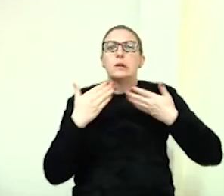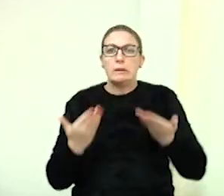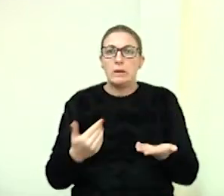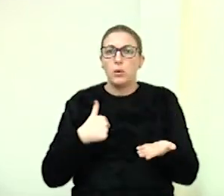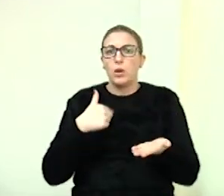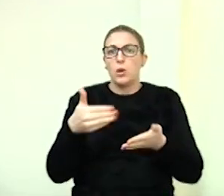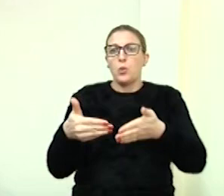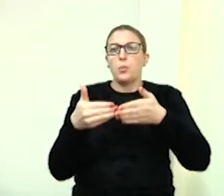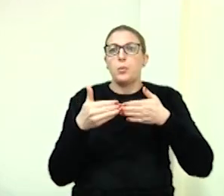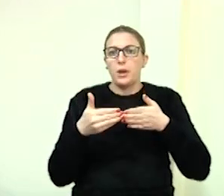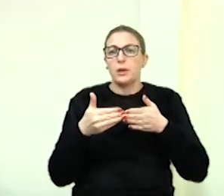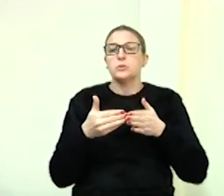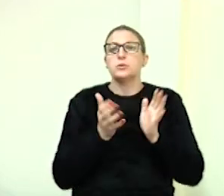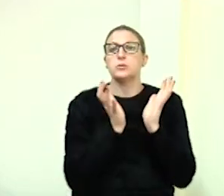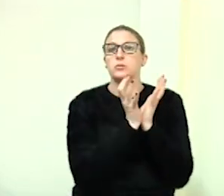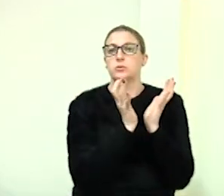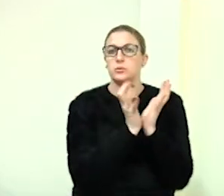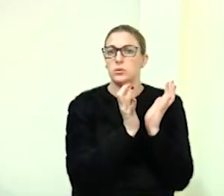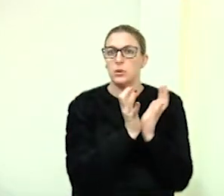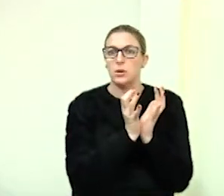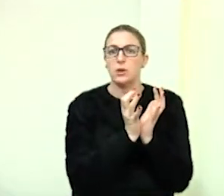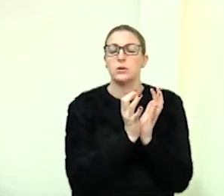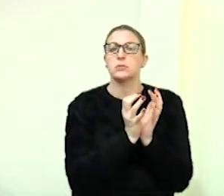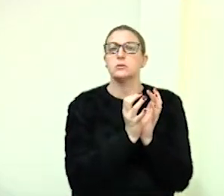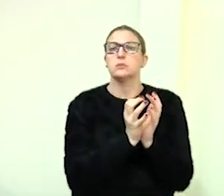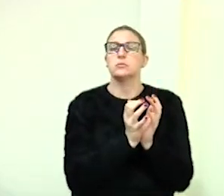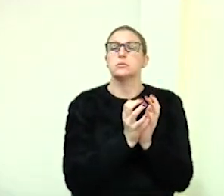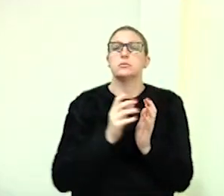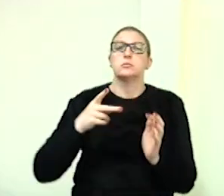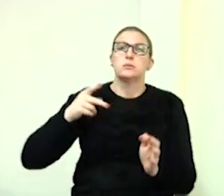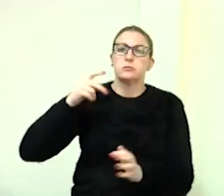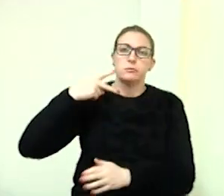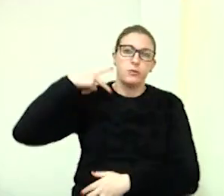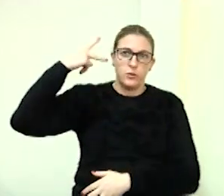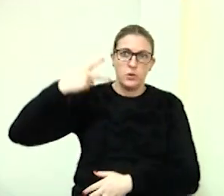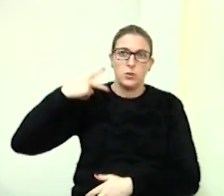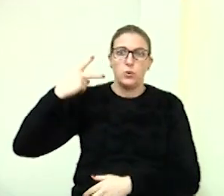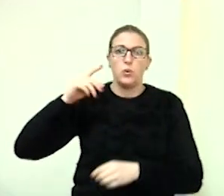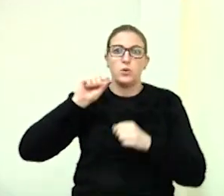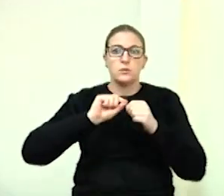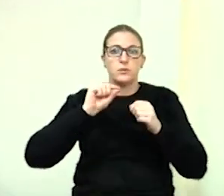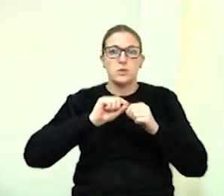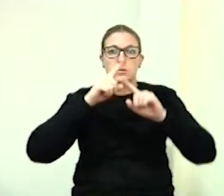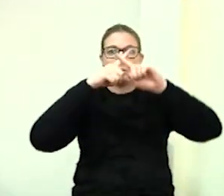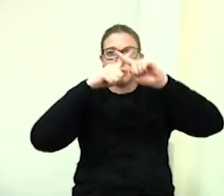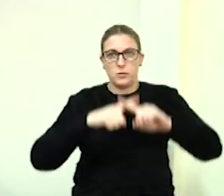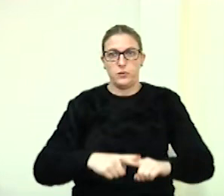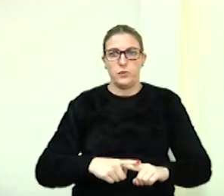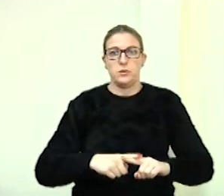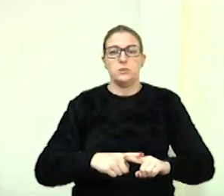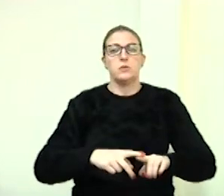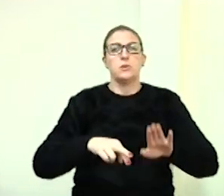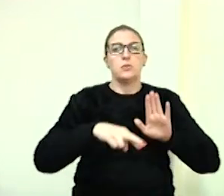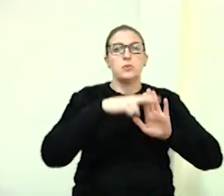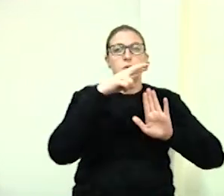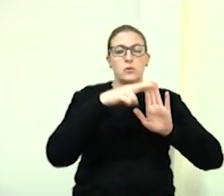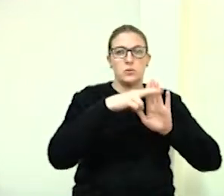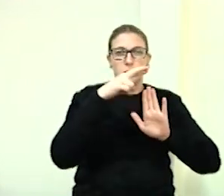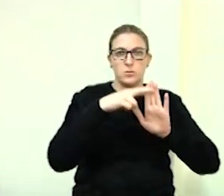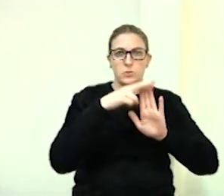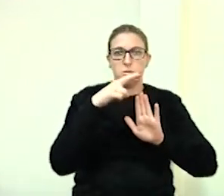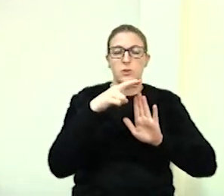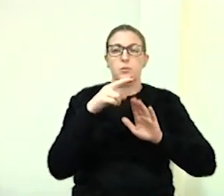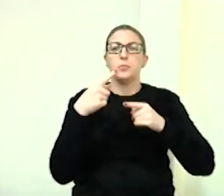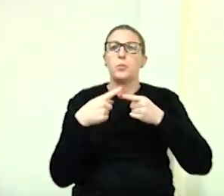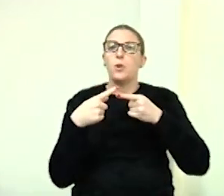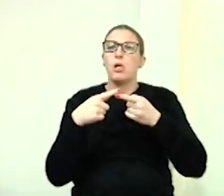solicito aos nobres pares que façamos, então, essa revogação devido à assinatura e orientação